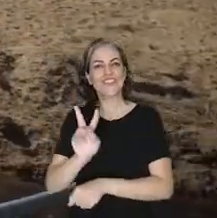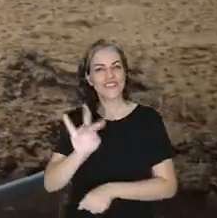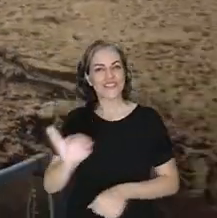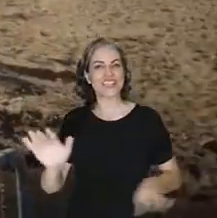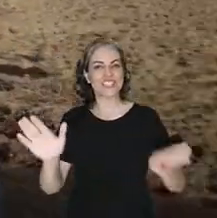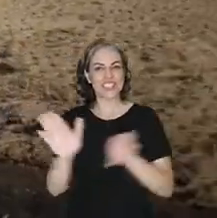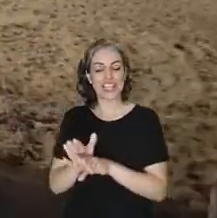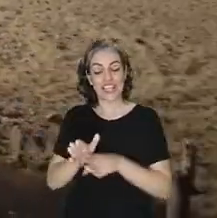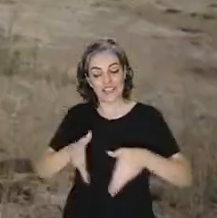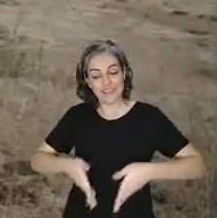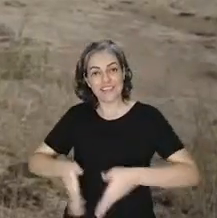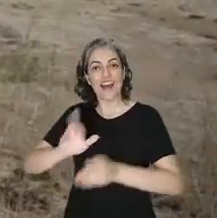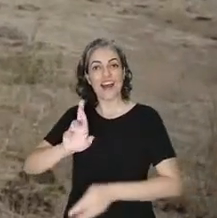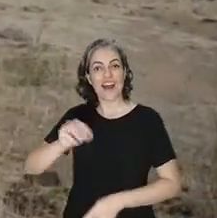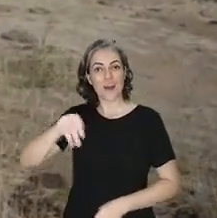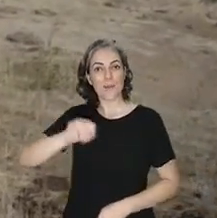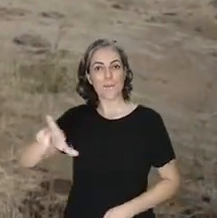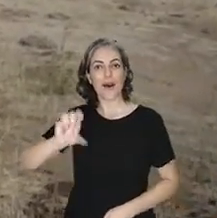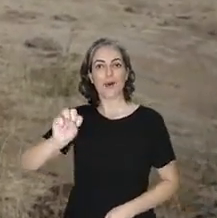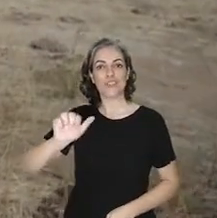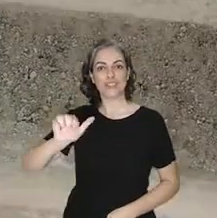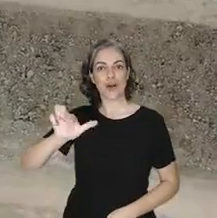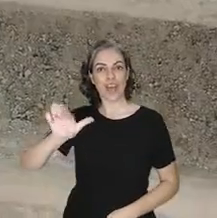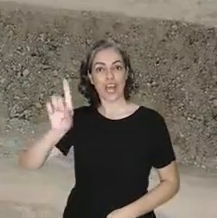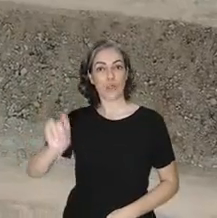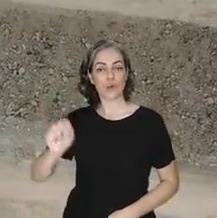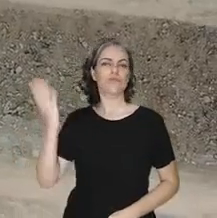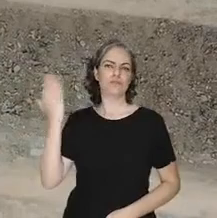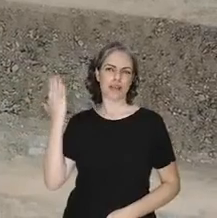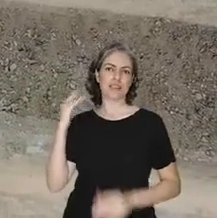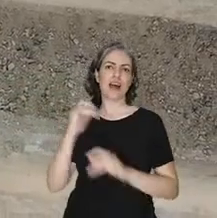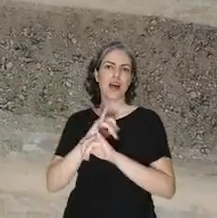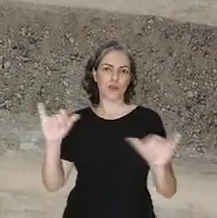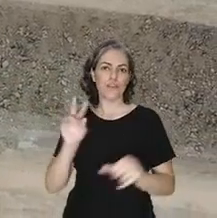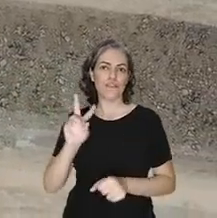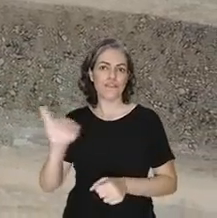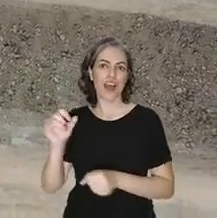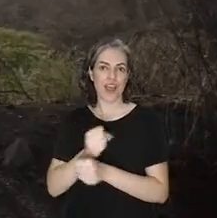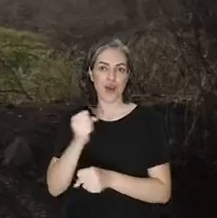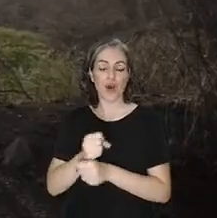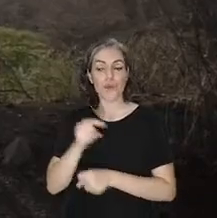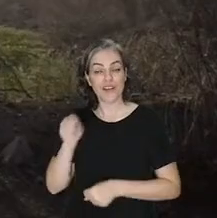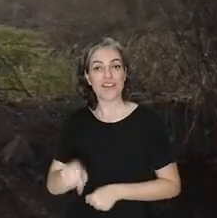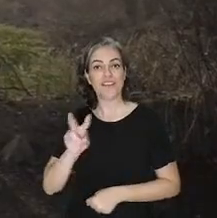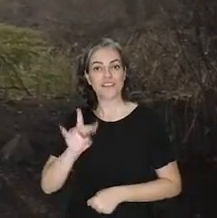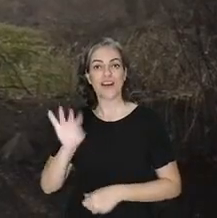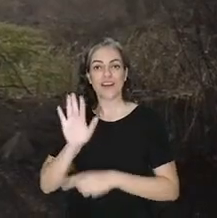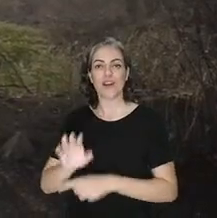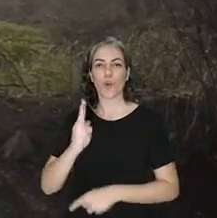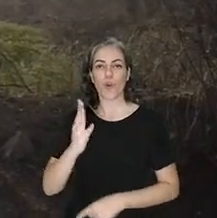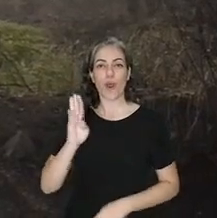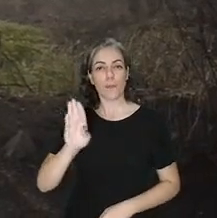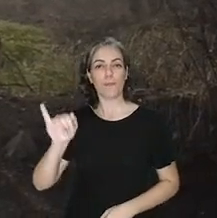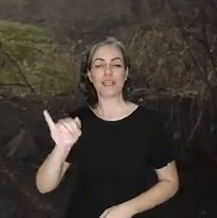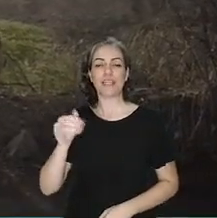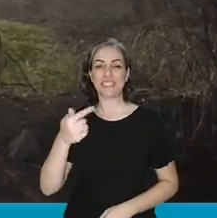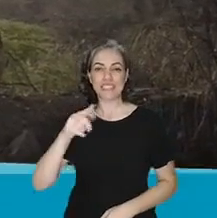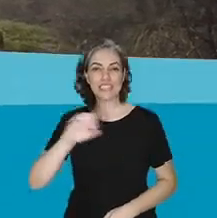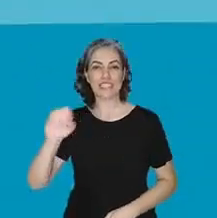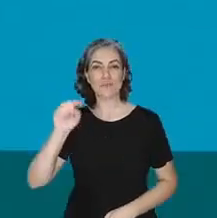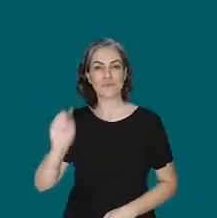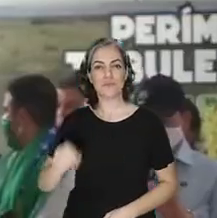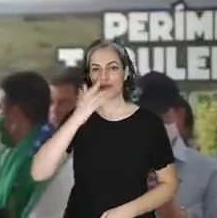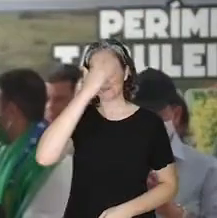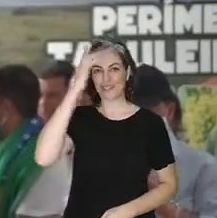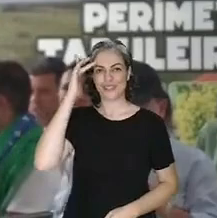Francisco chegarão também por meio do ramal do Salgado obra que anunciamos e que vai beneficiar 4700000